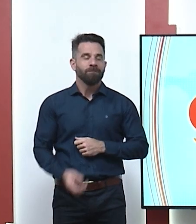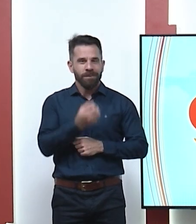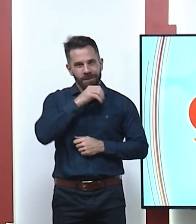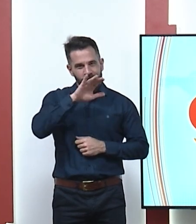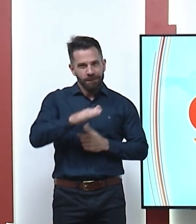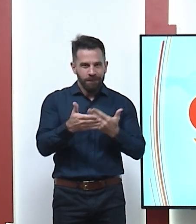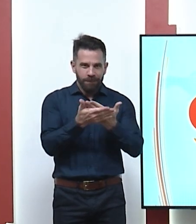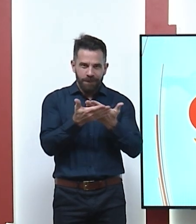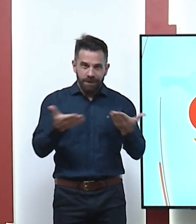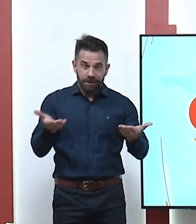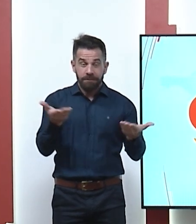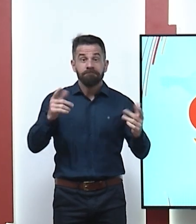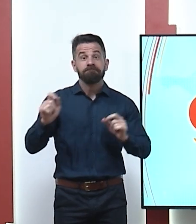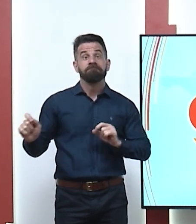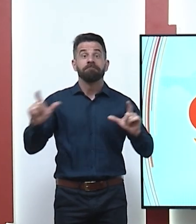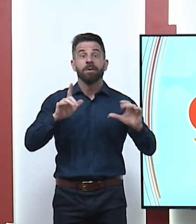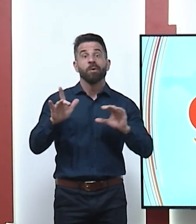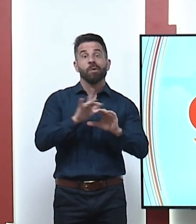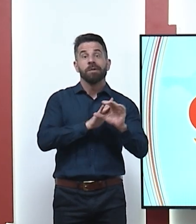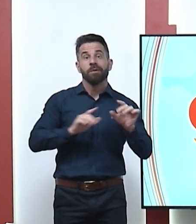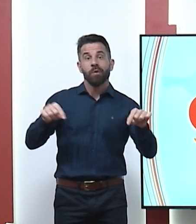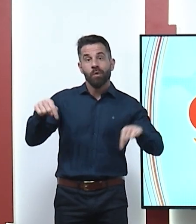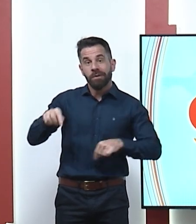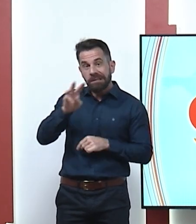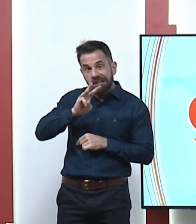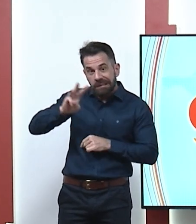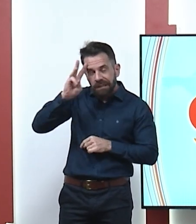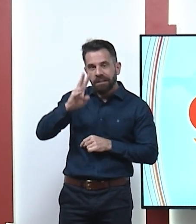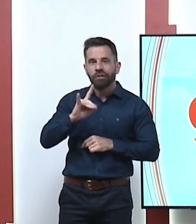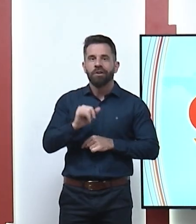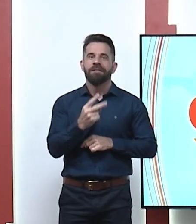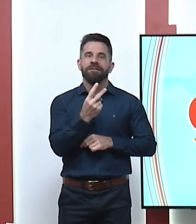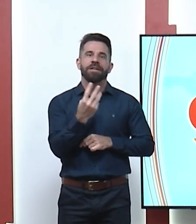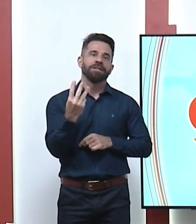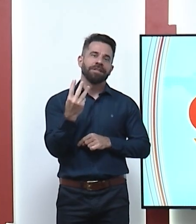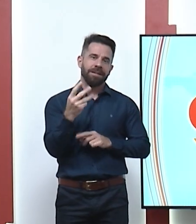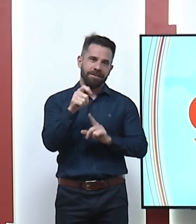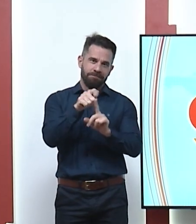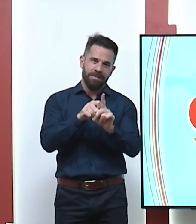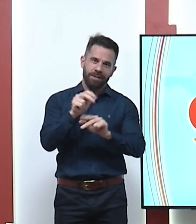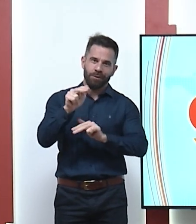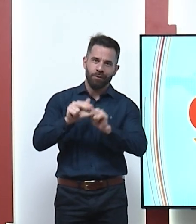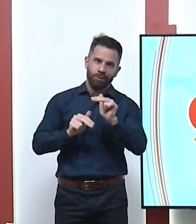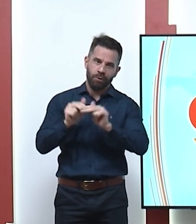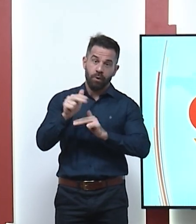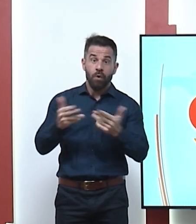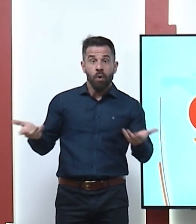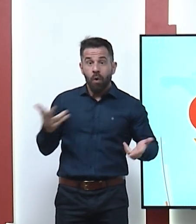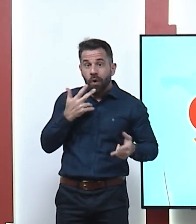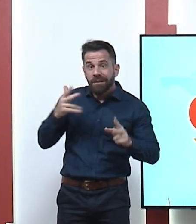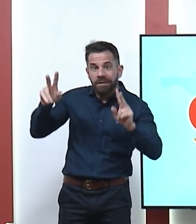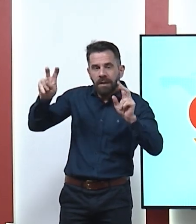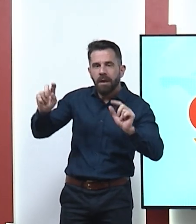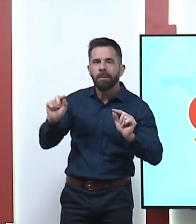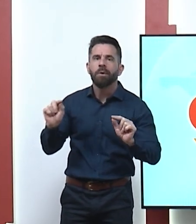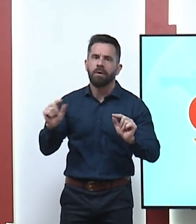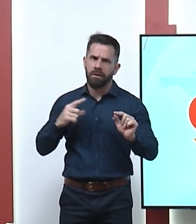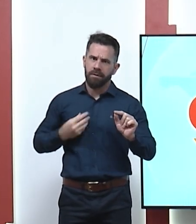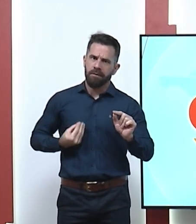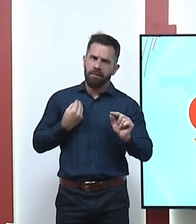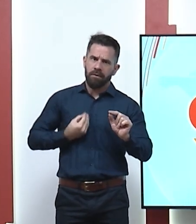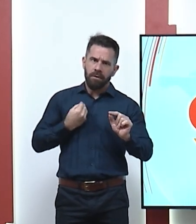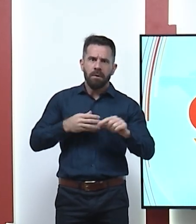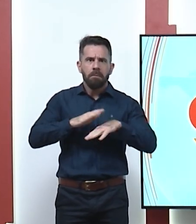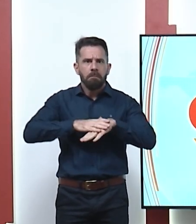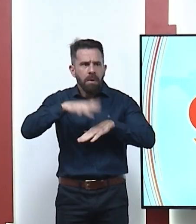Boa tarde. Começa agora o Conexões dessa terça-feira, dia 23 de junho. Hoje nós vamos falar sobre um dos termos que tem